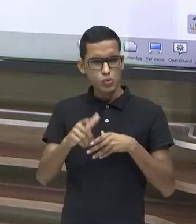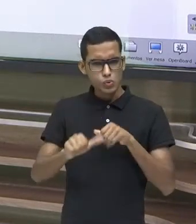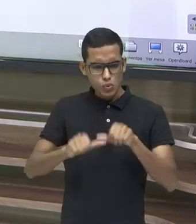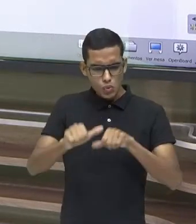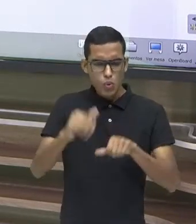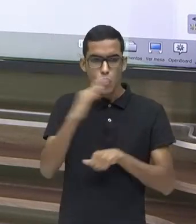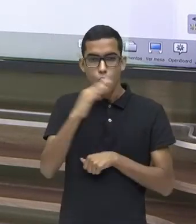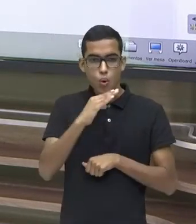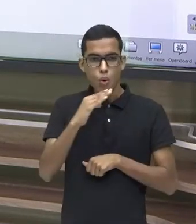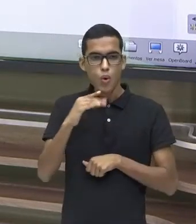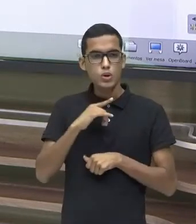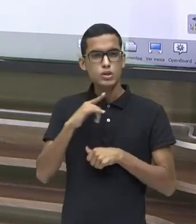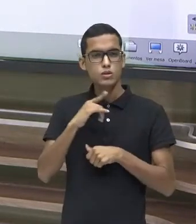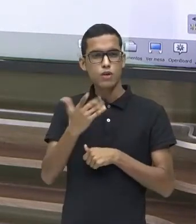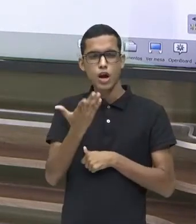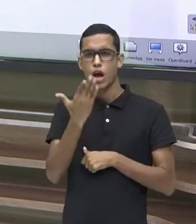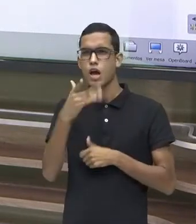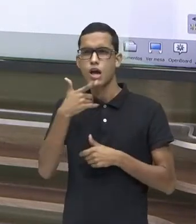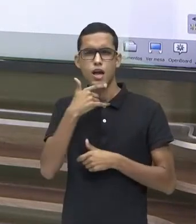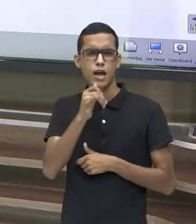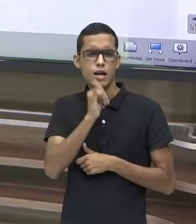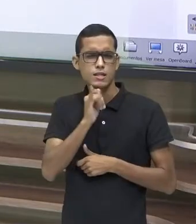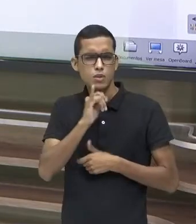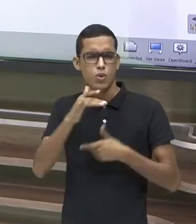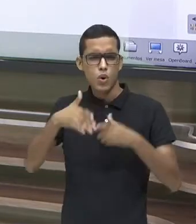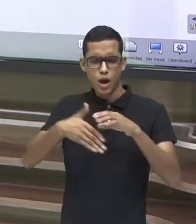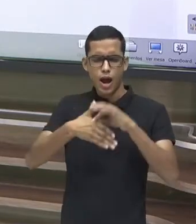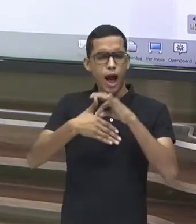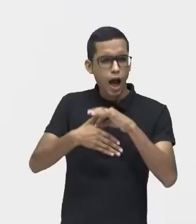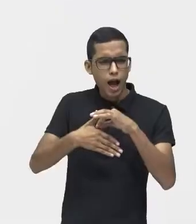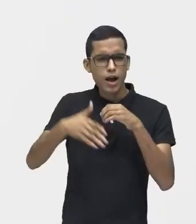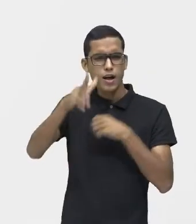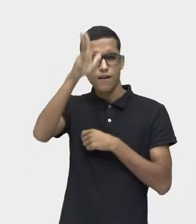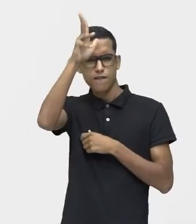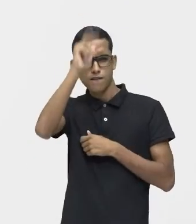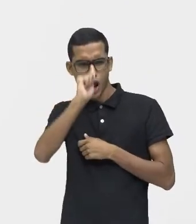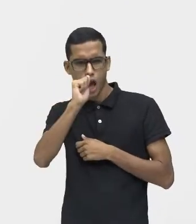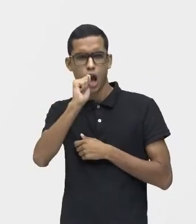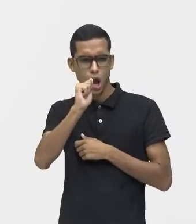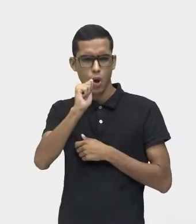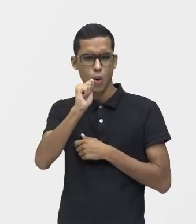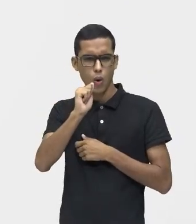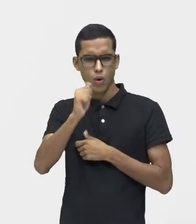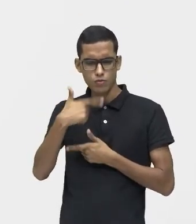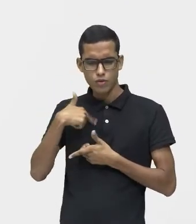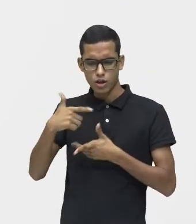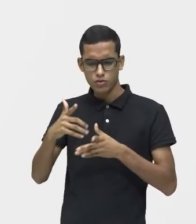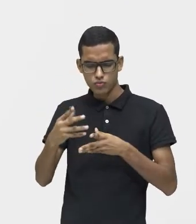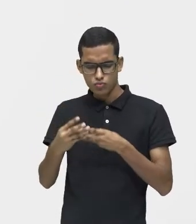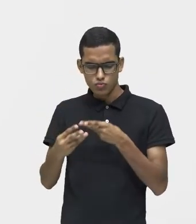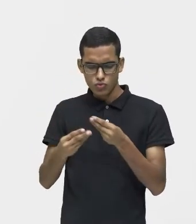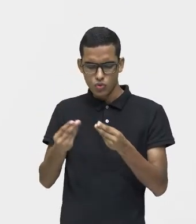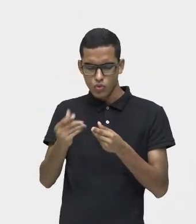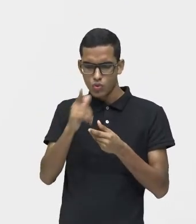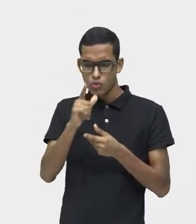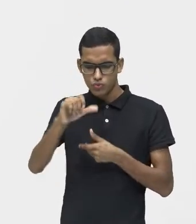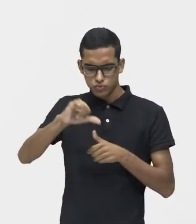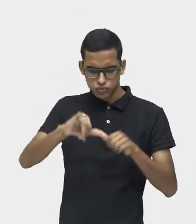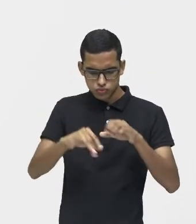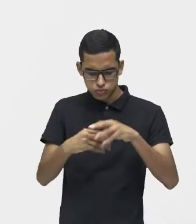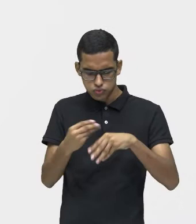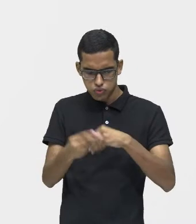né? Aquele que a gente está se alimentando ali diariamente. Tá? Então vamos observar ali o nosso